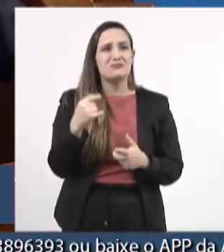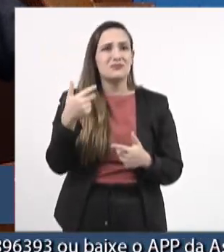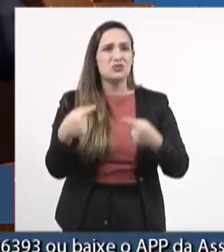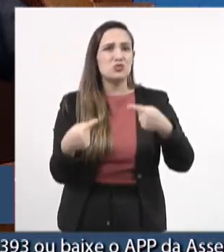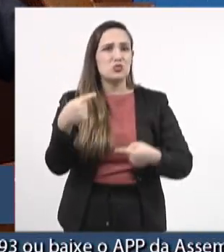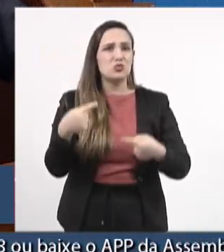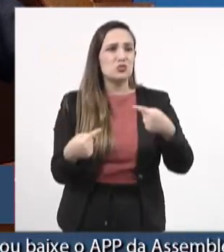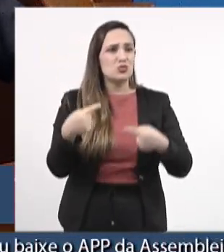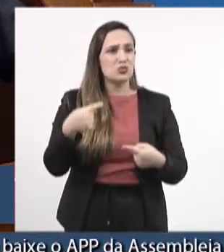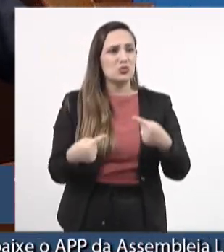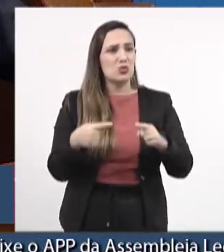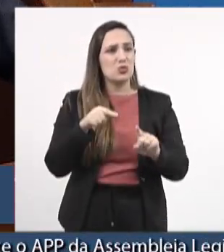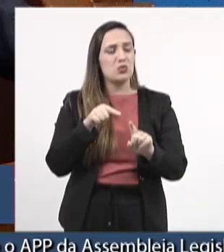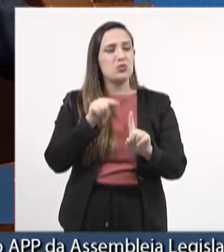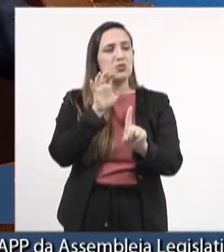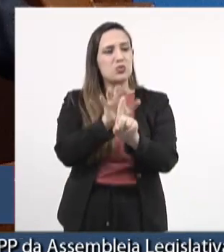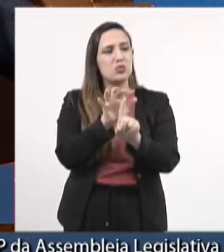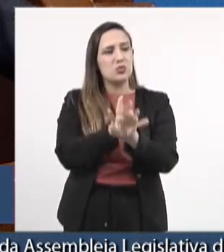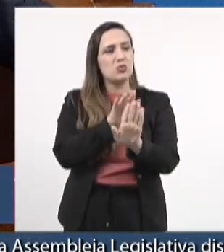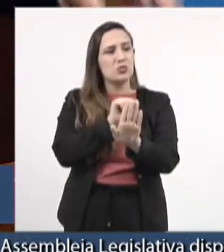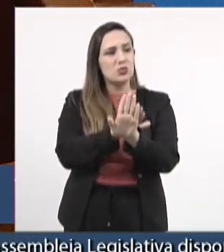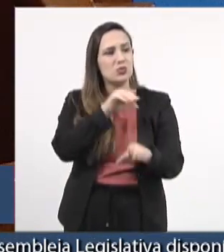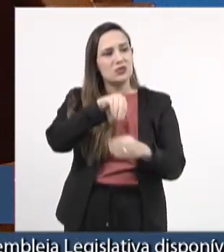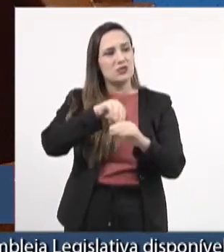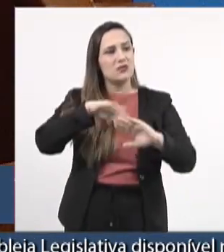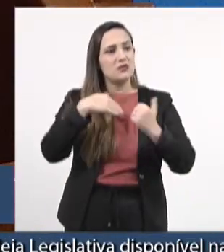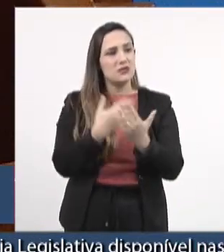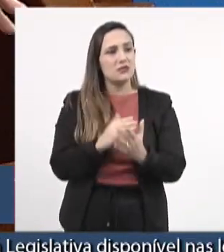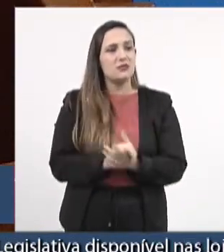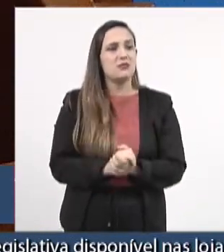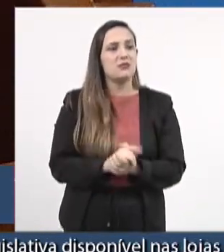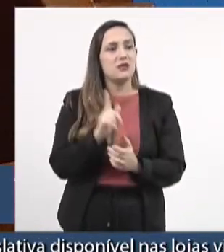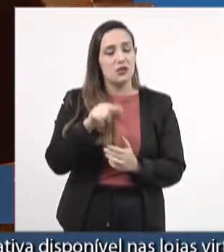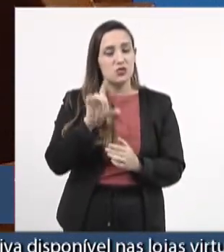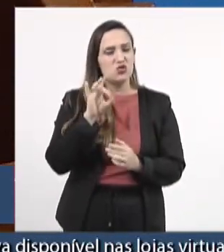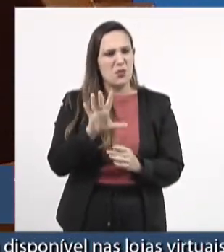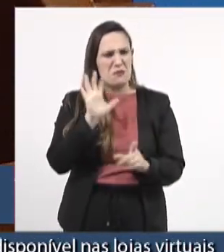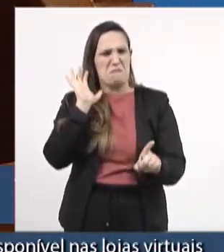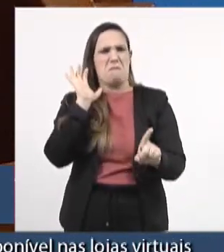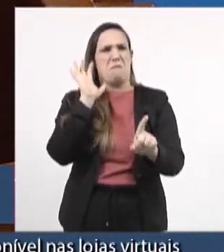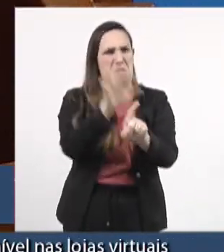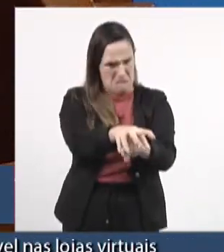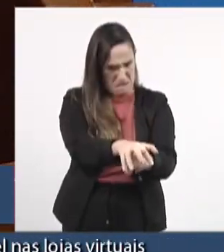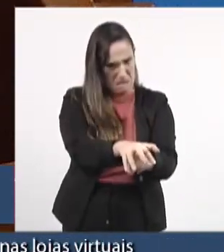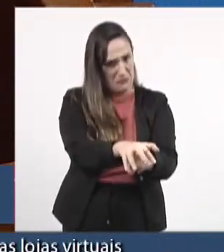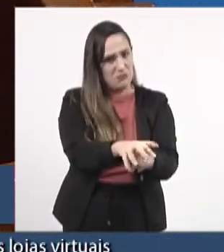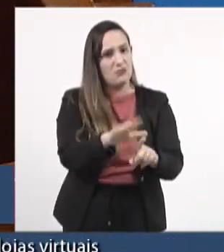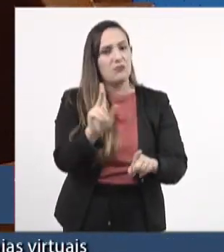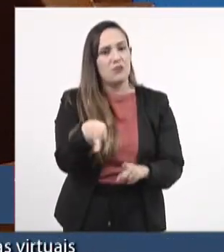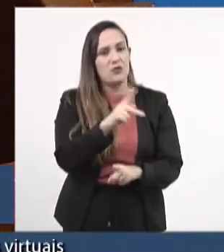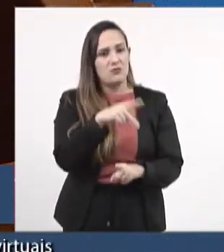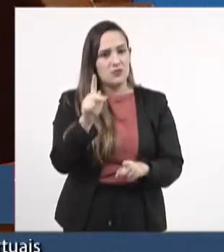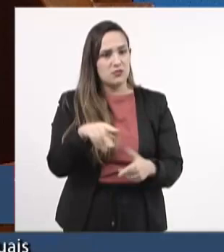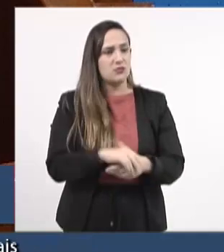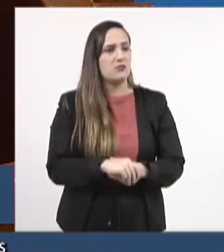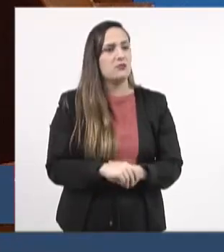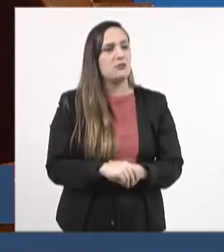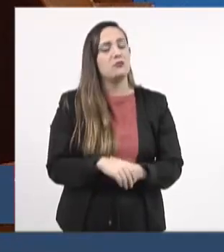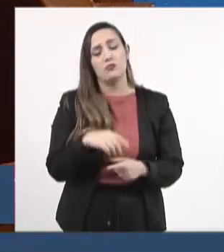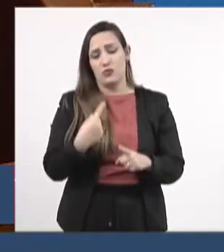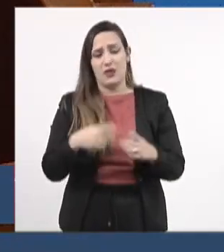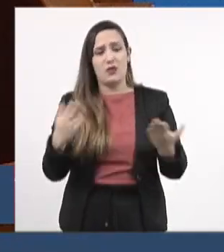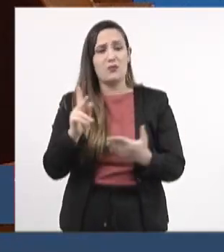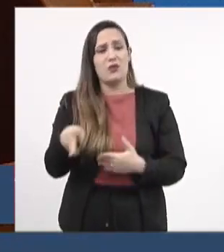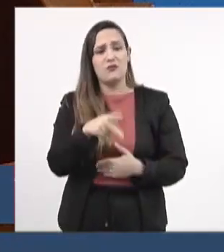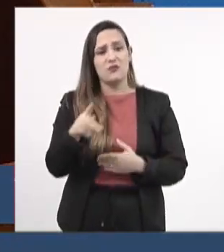discutir doutrinação ideológica nas escolas. Isso é para perseguir professor, para deixar o professor hoje com medo de dar